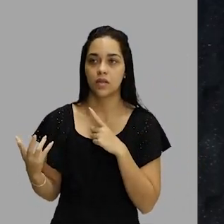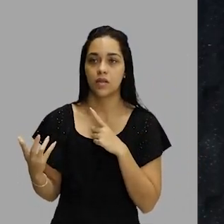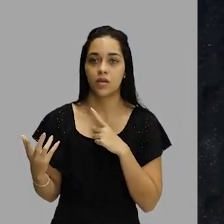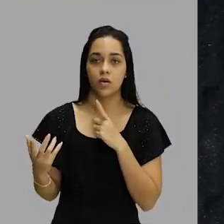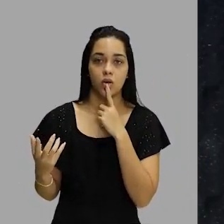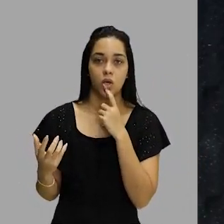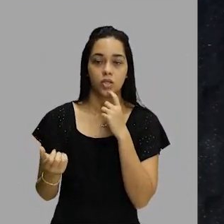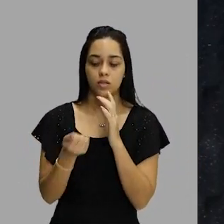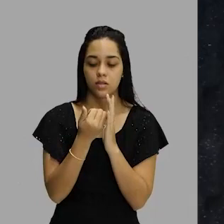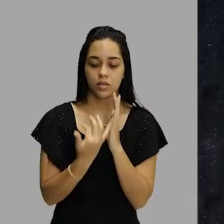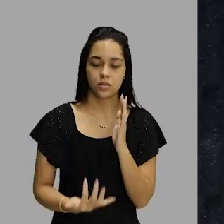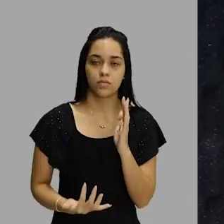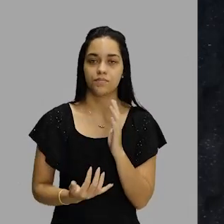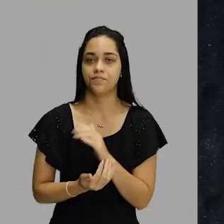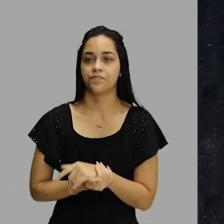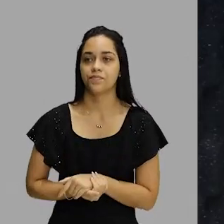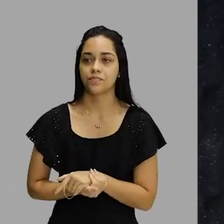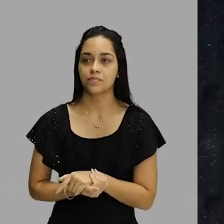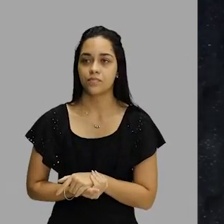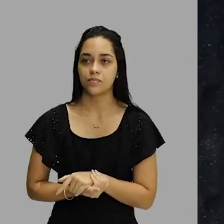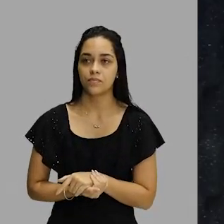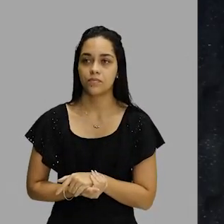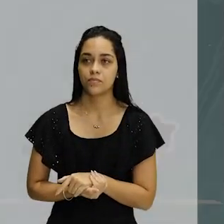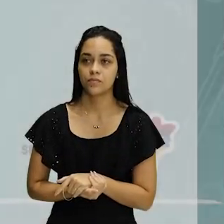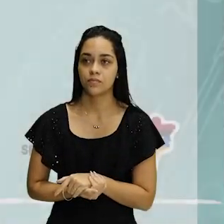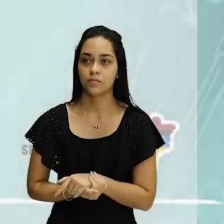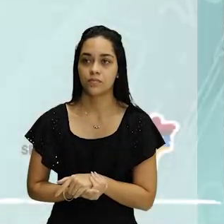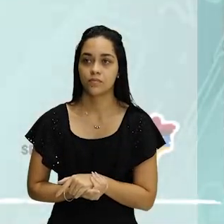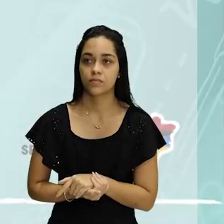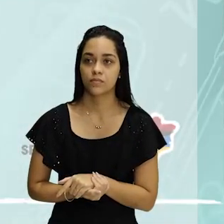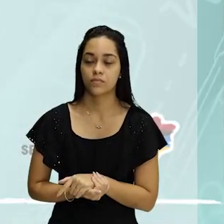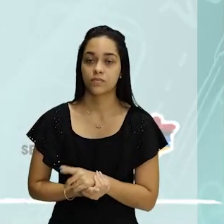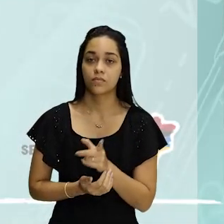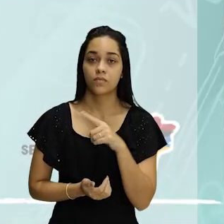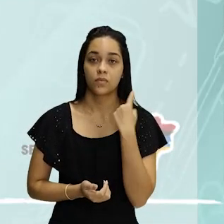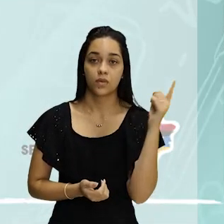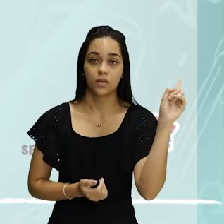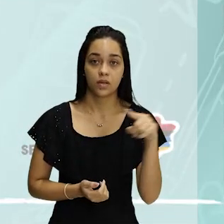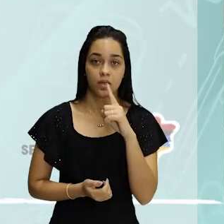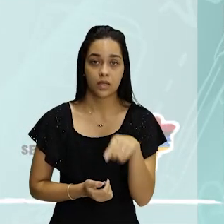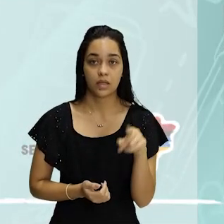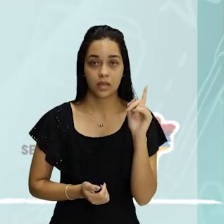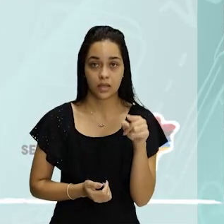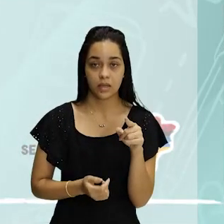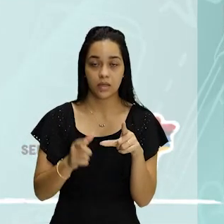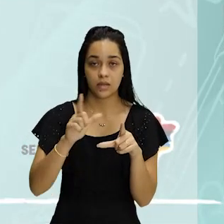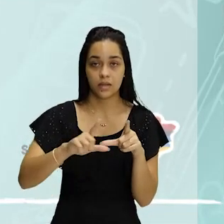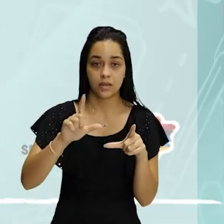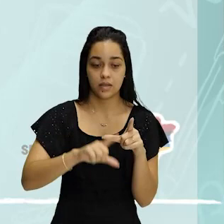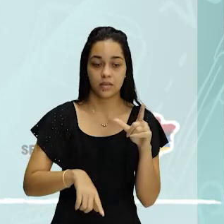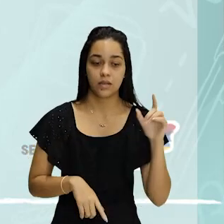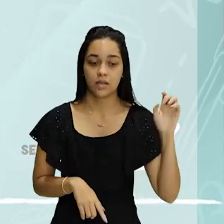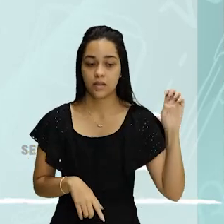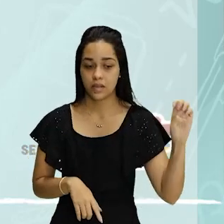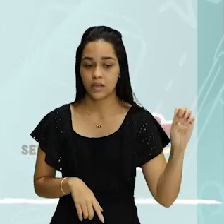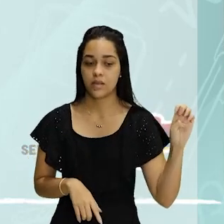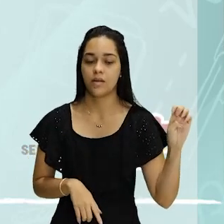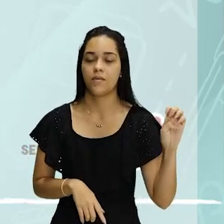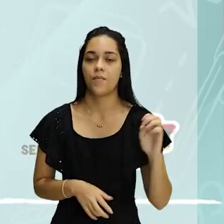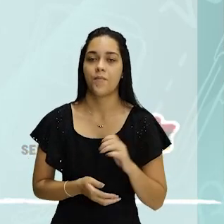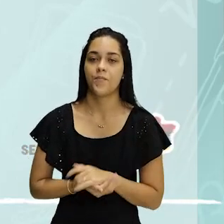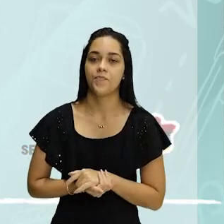sangue circular, tá? Então, aqui a alternativa que a gente vai marcar é a letra E. Ou